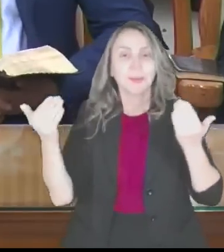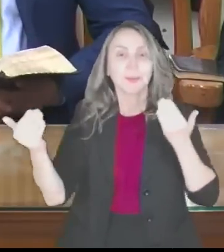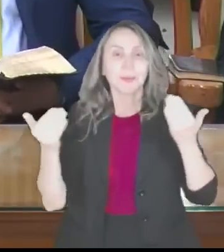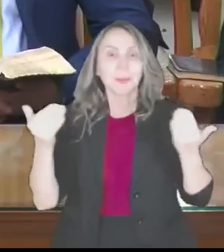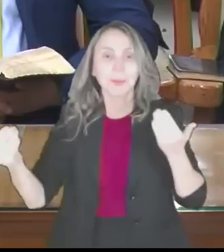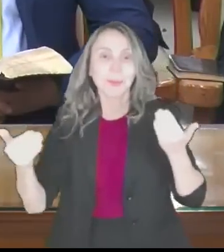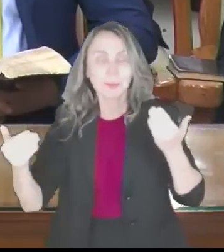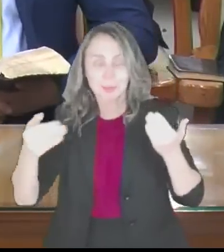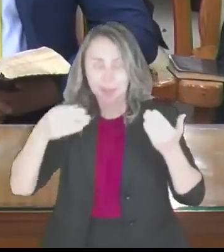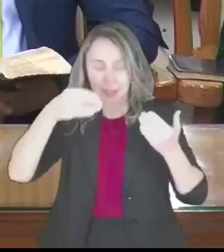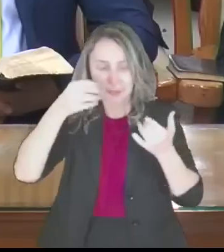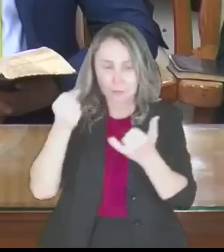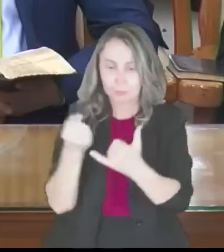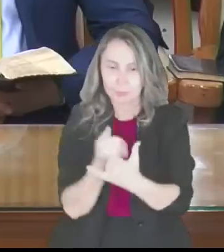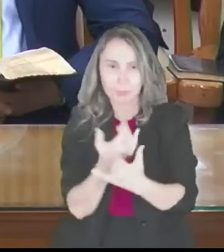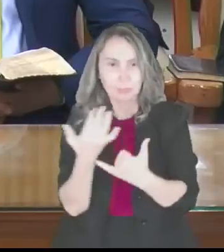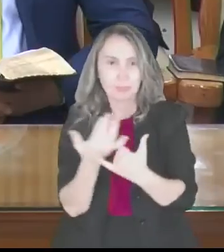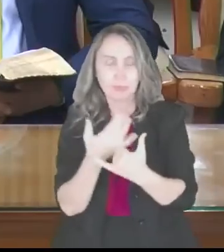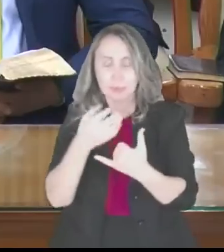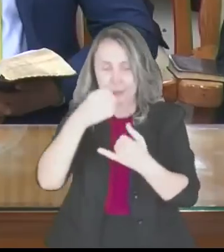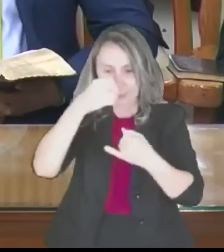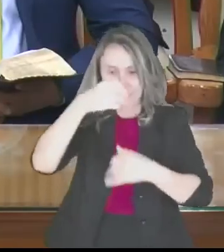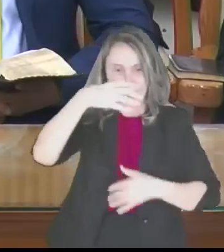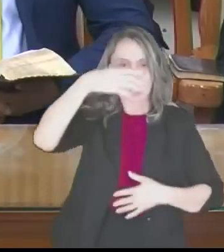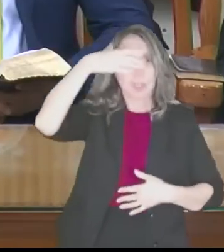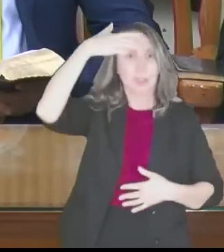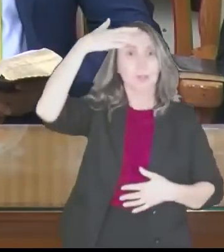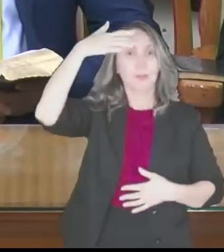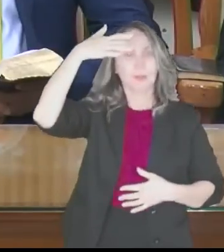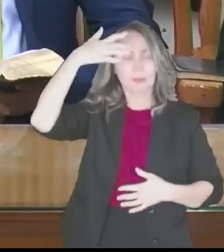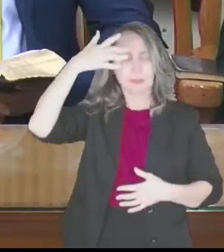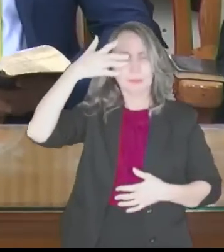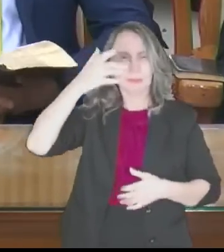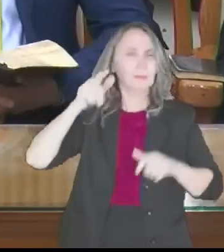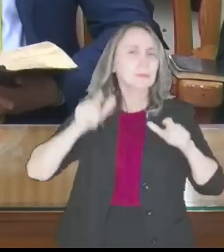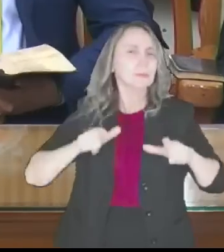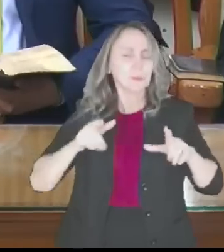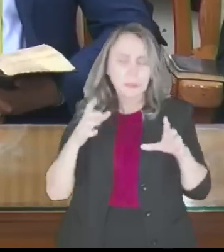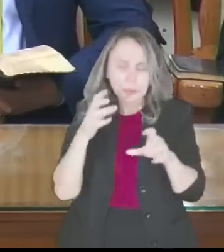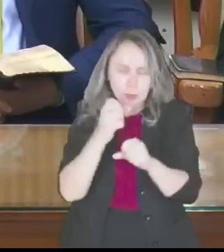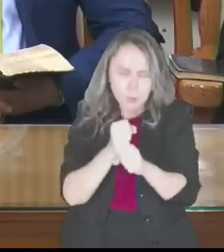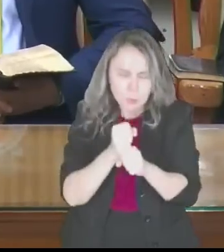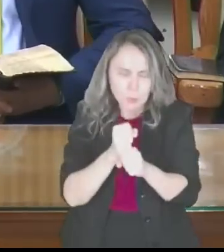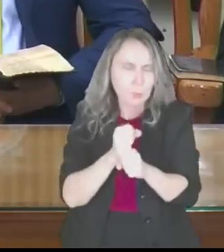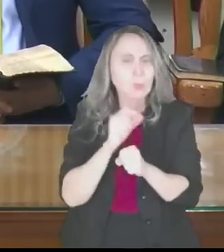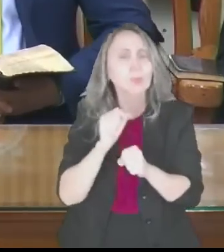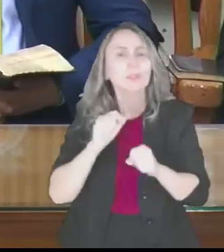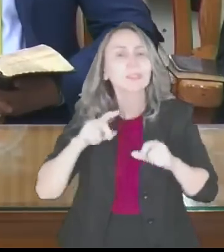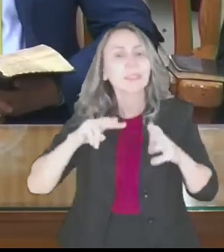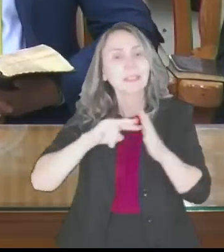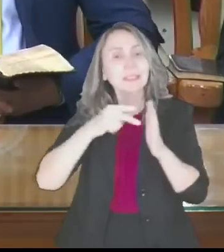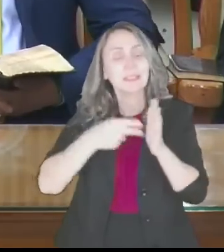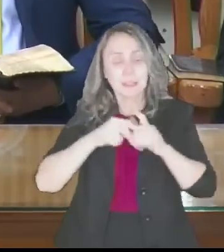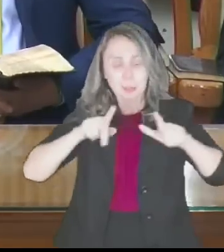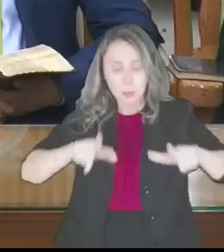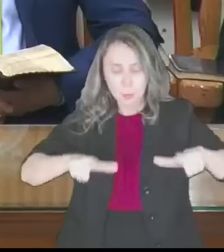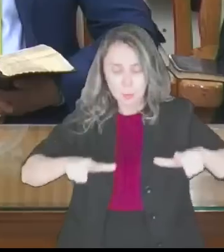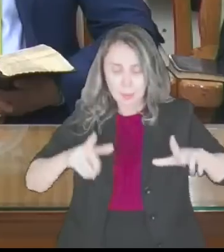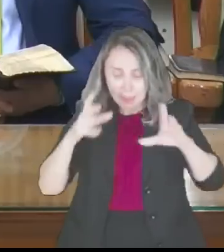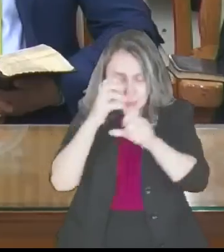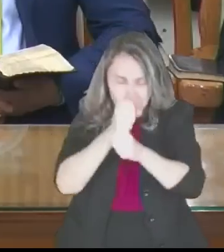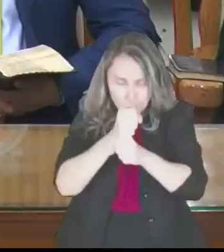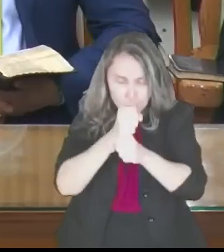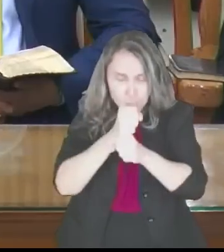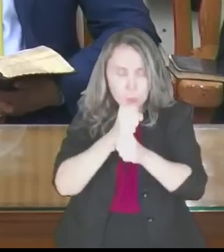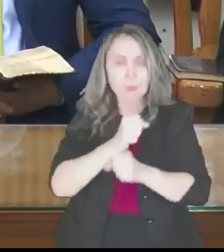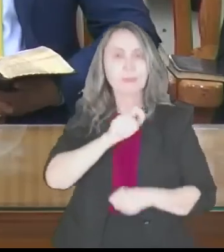Lugar escuro. Que lugar escuro é este que o apóstolo fala? Que lugar escuro é este? O mundo. O mundo é um